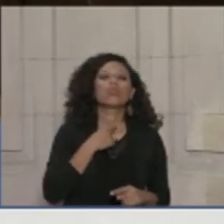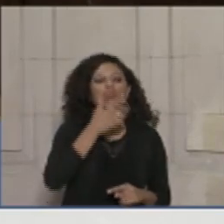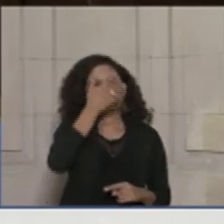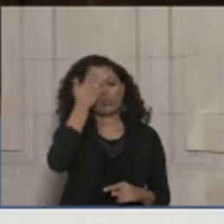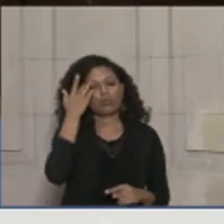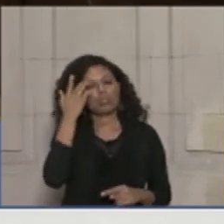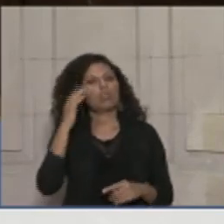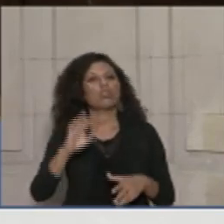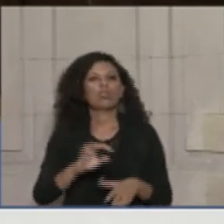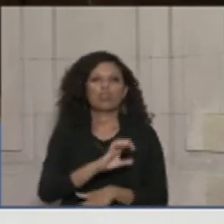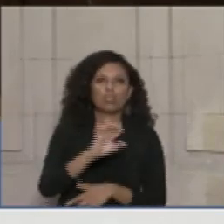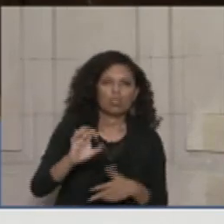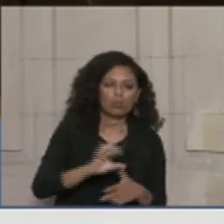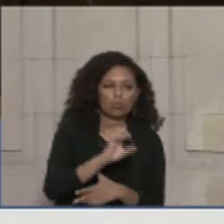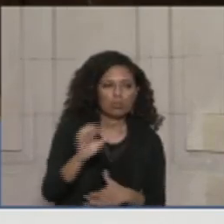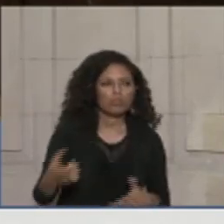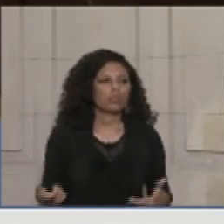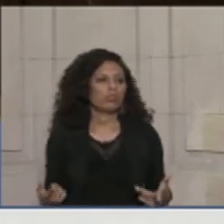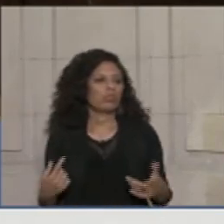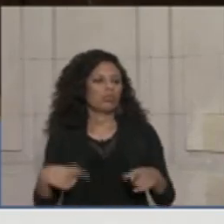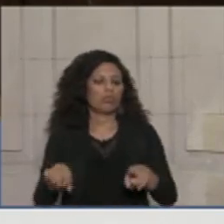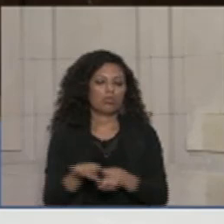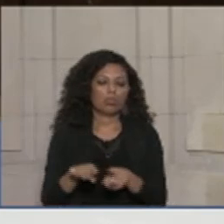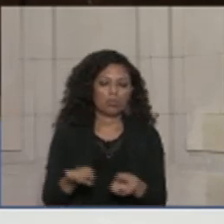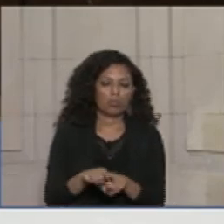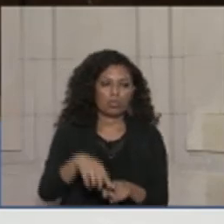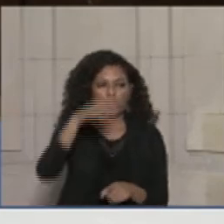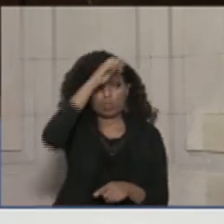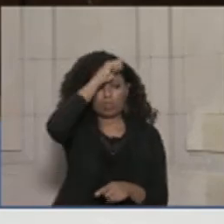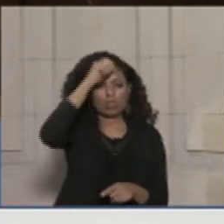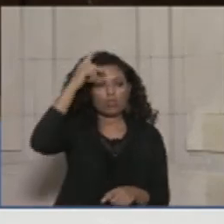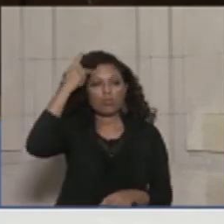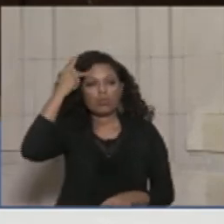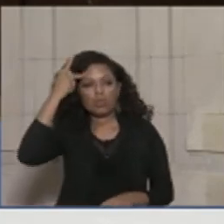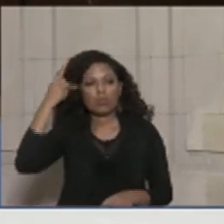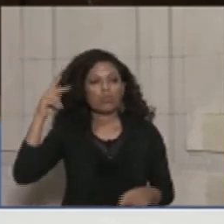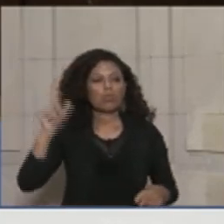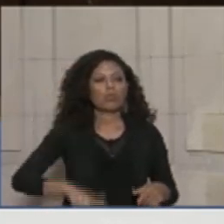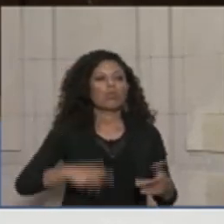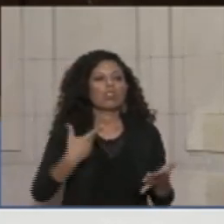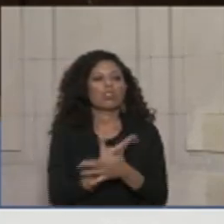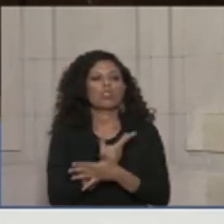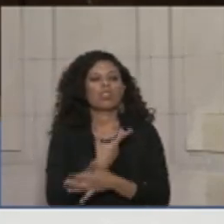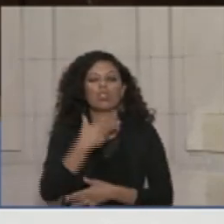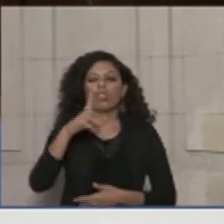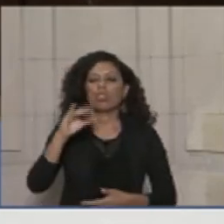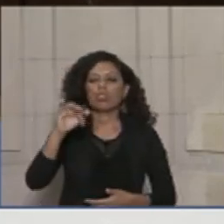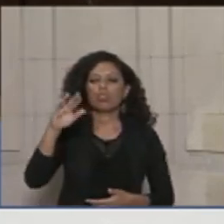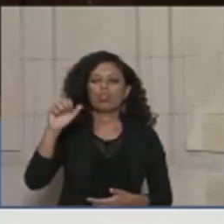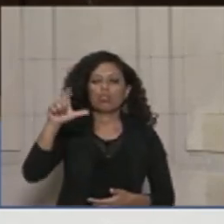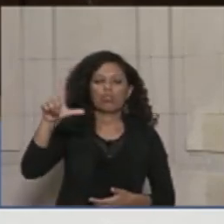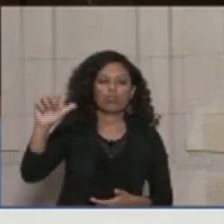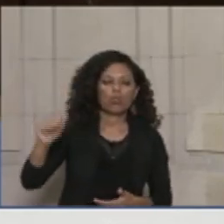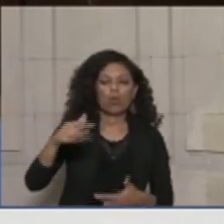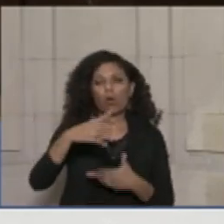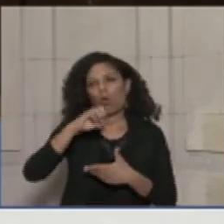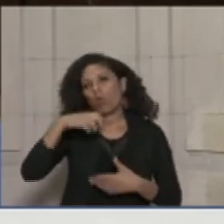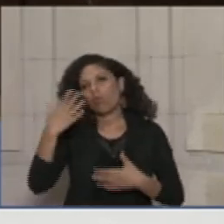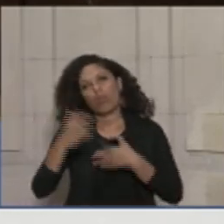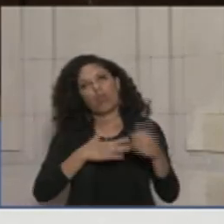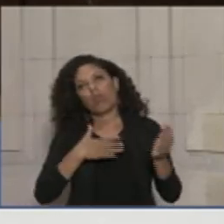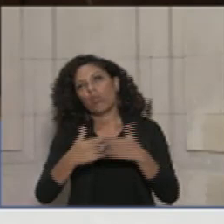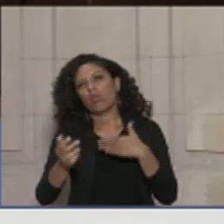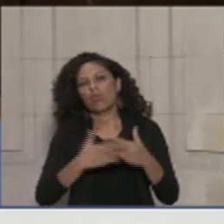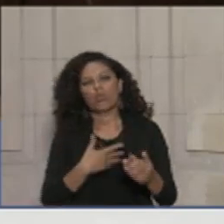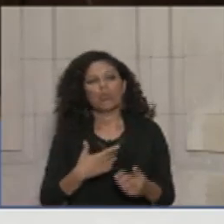Poder Executivo, seja por parte desse prefeito mais incompetente da história do Rio de Janeiro, Marcelo Crivella, ou por qualquer outro